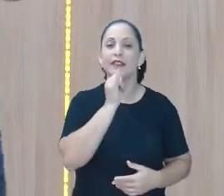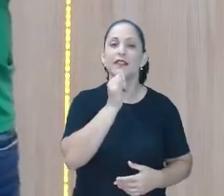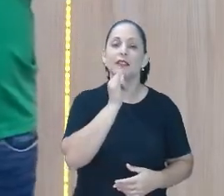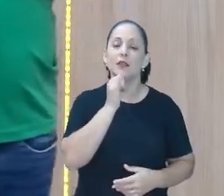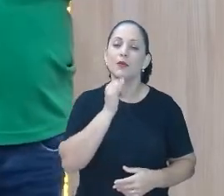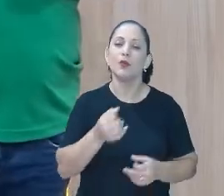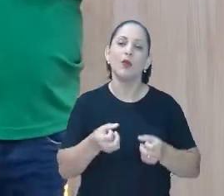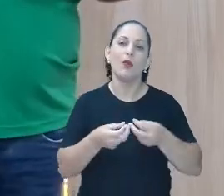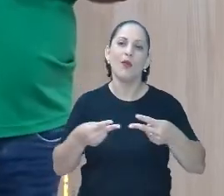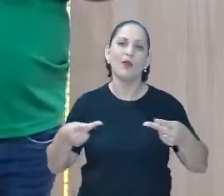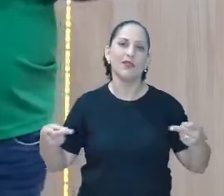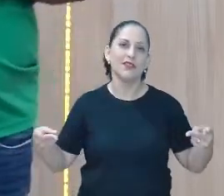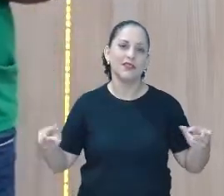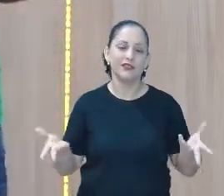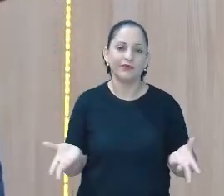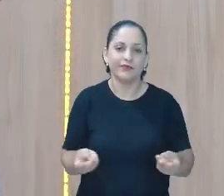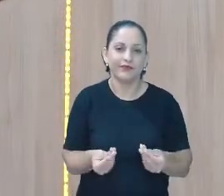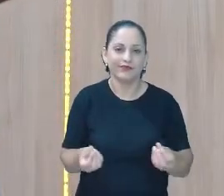né,